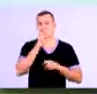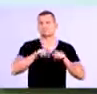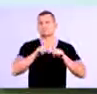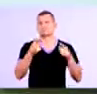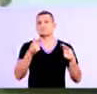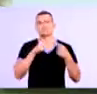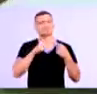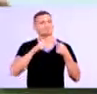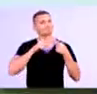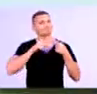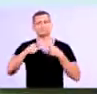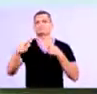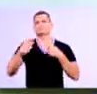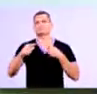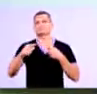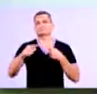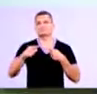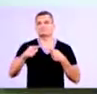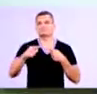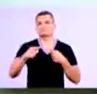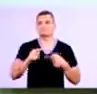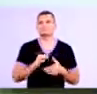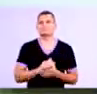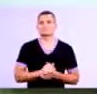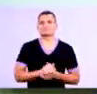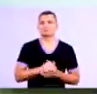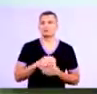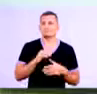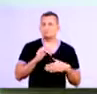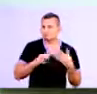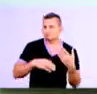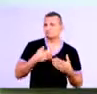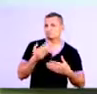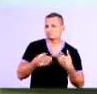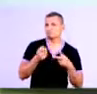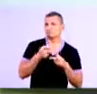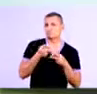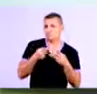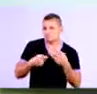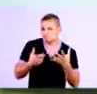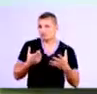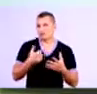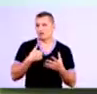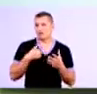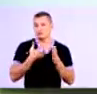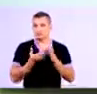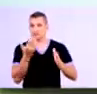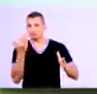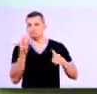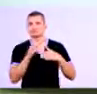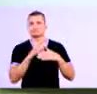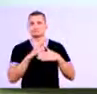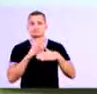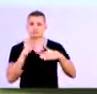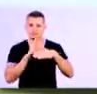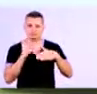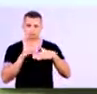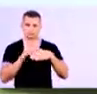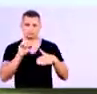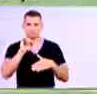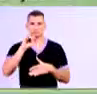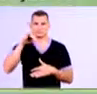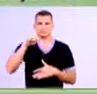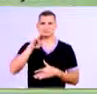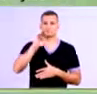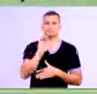combinava de jeito nenhum. No final das contas, passou uns meses lá, eu peguei e tirei o símbolo lá.